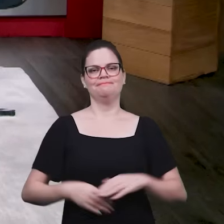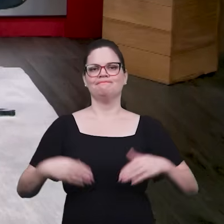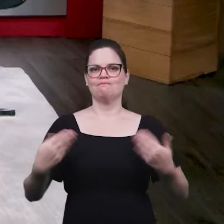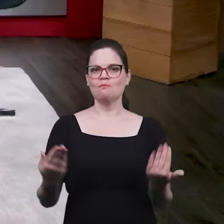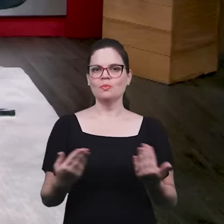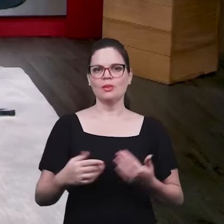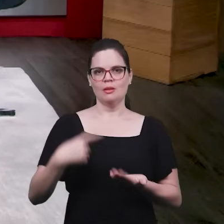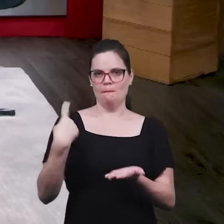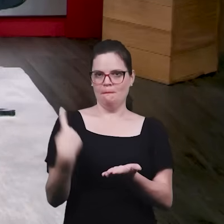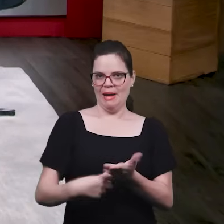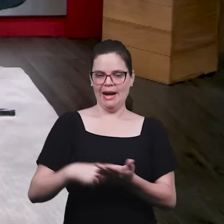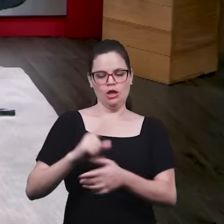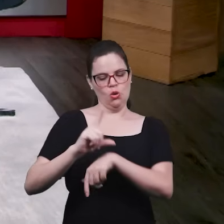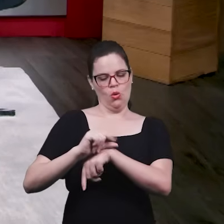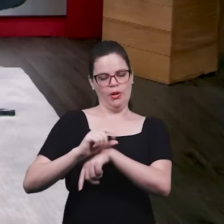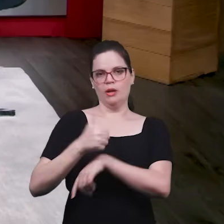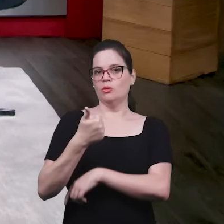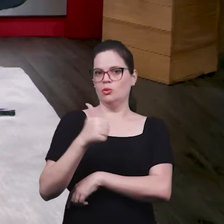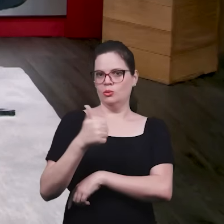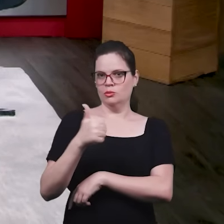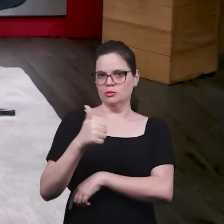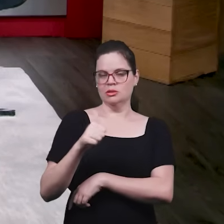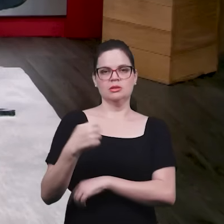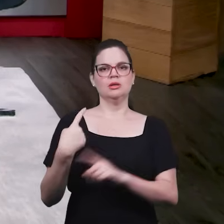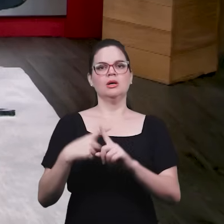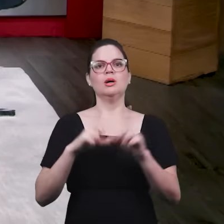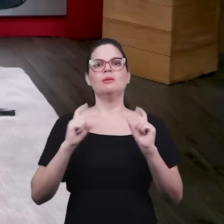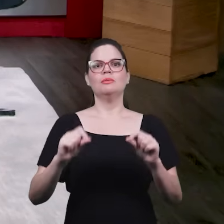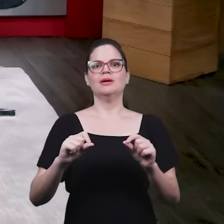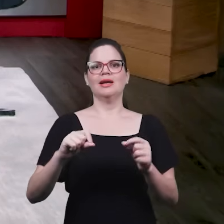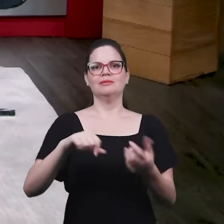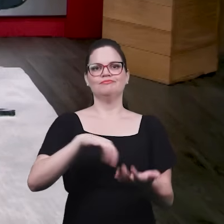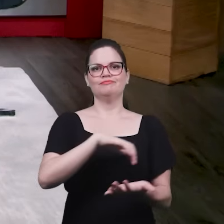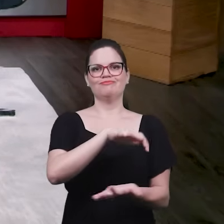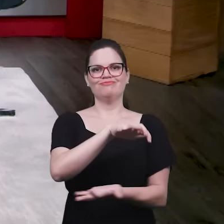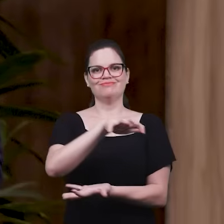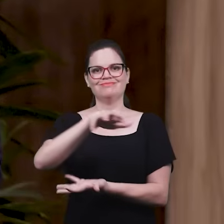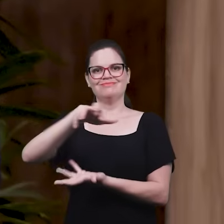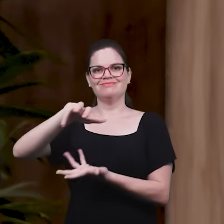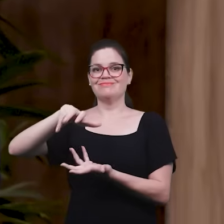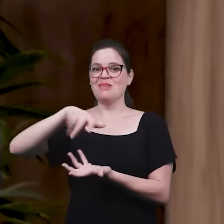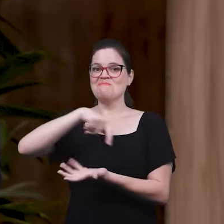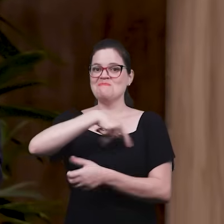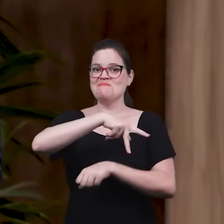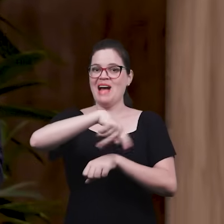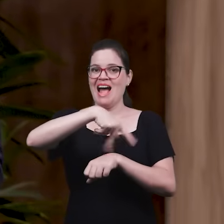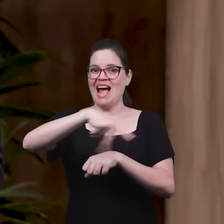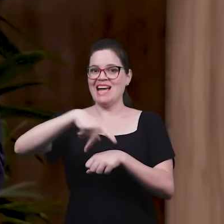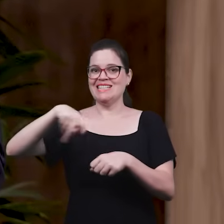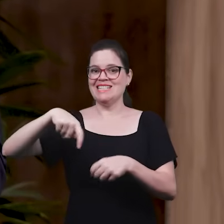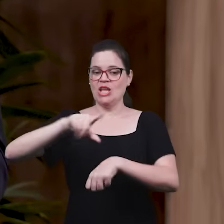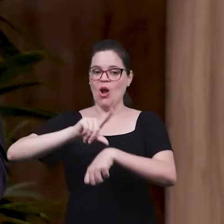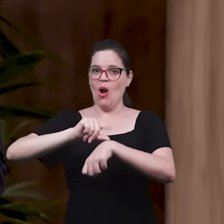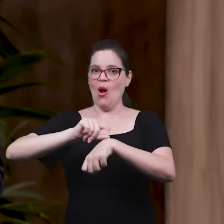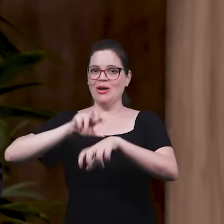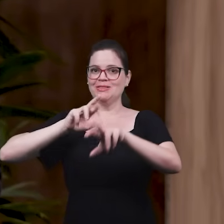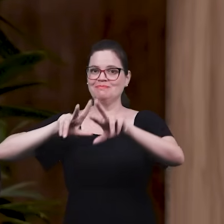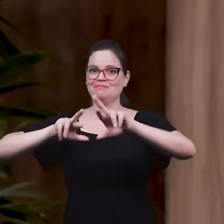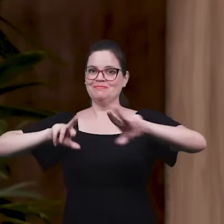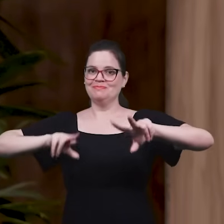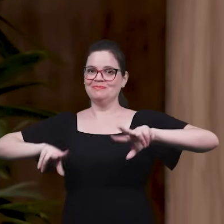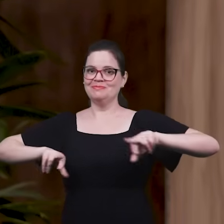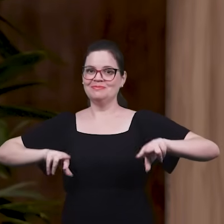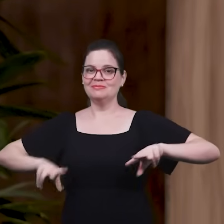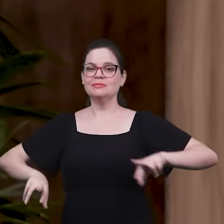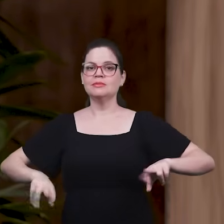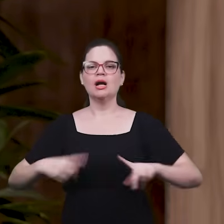será realizado às 11 horas da manhã, tendo em vista o fuso horário de diversos países. O evento Trombetas e Festas